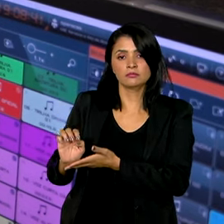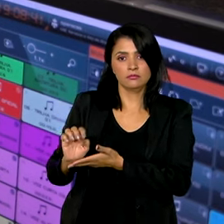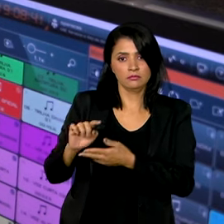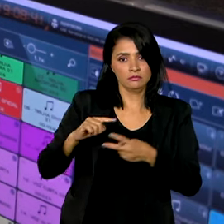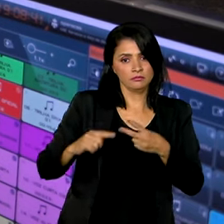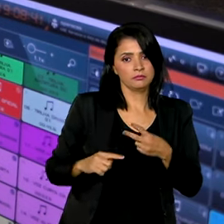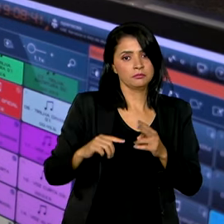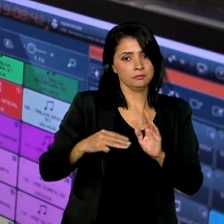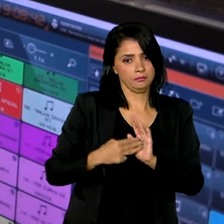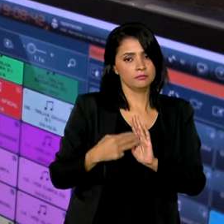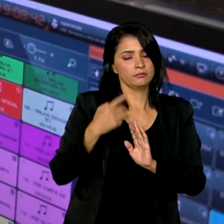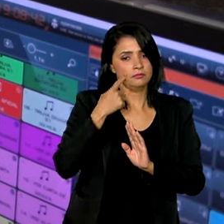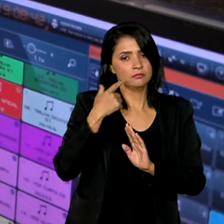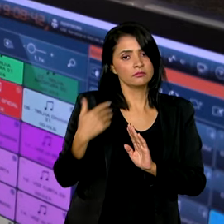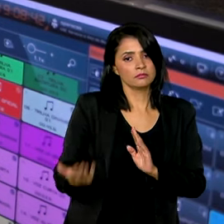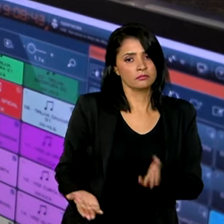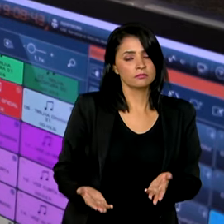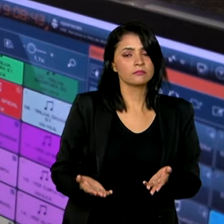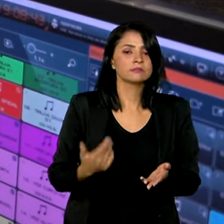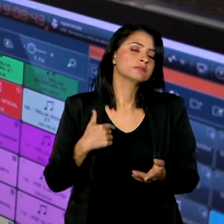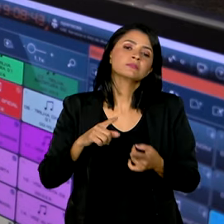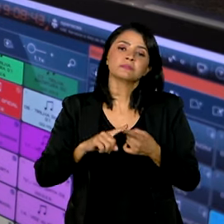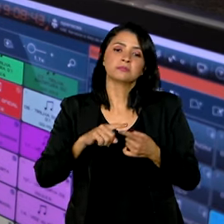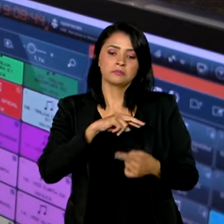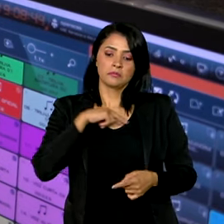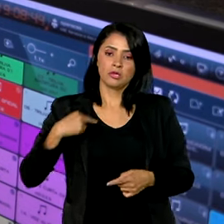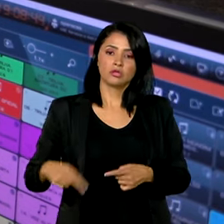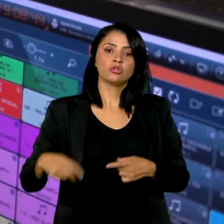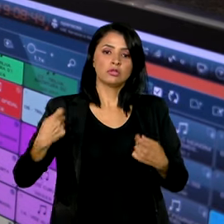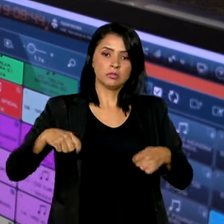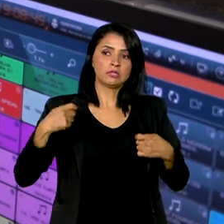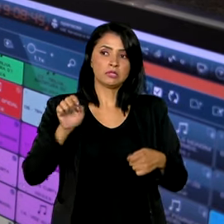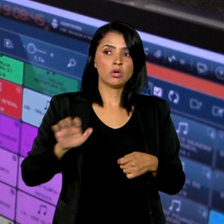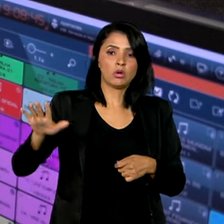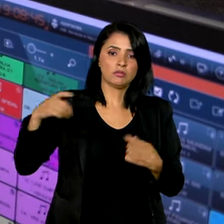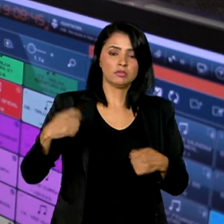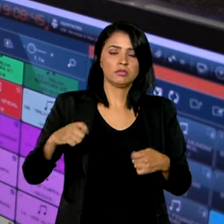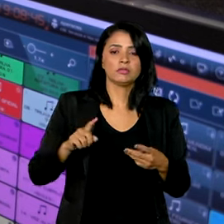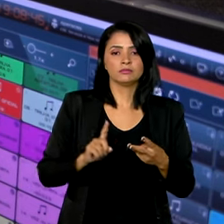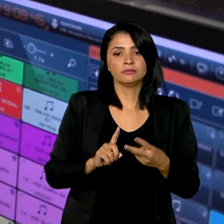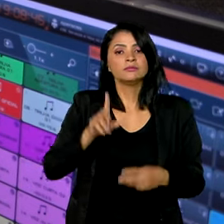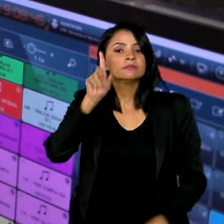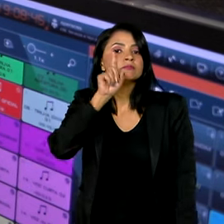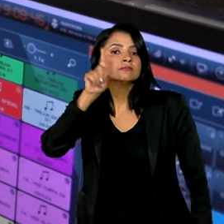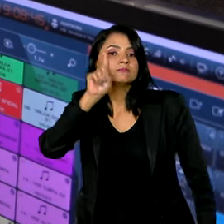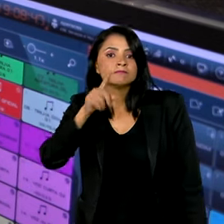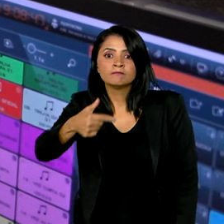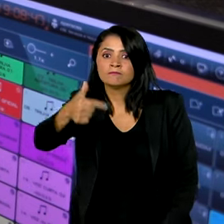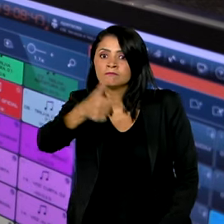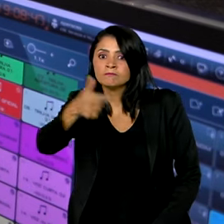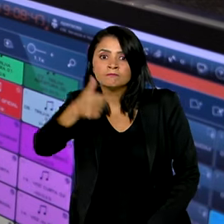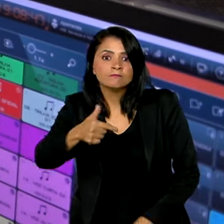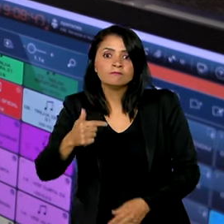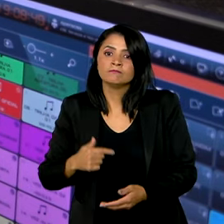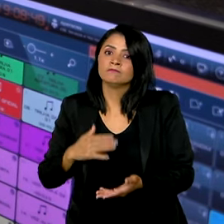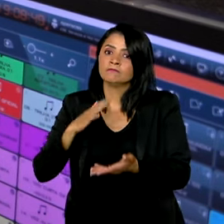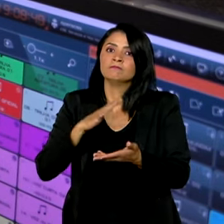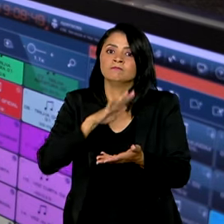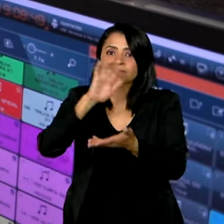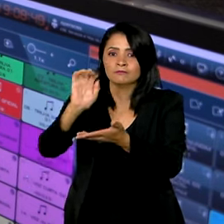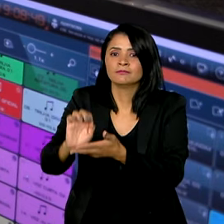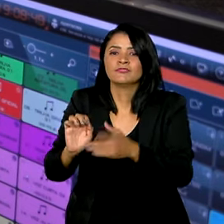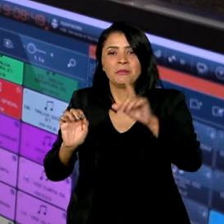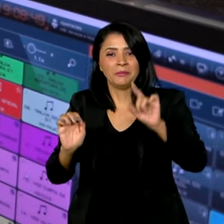especial a demanda especialmente da China e da Europa e os Estados Unidos que é o segundo maior exportador vai exportar